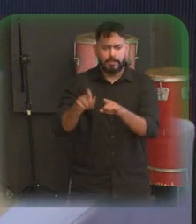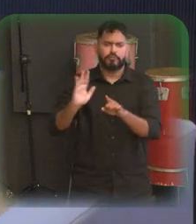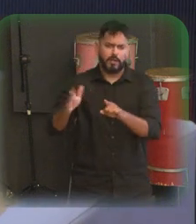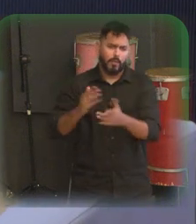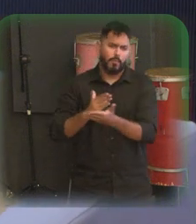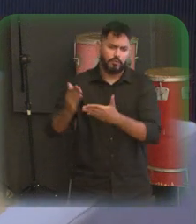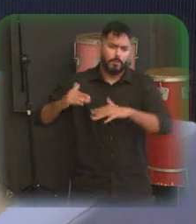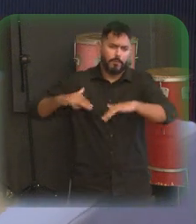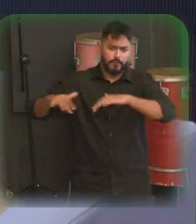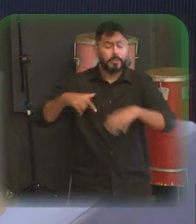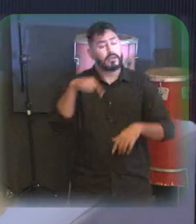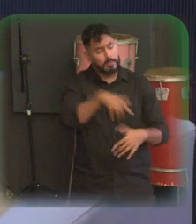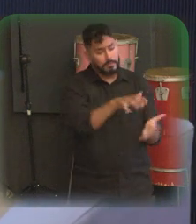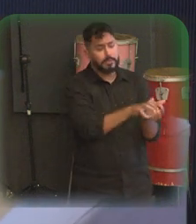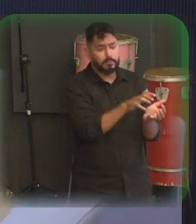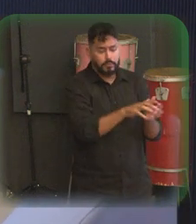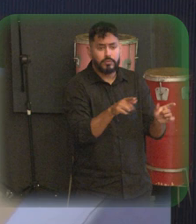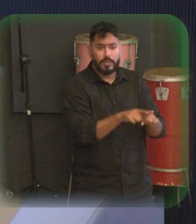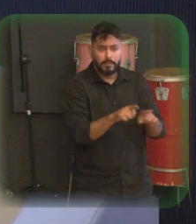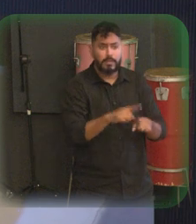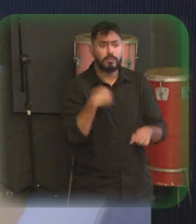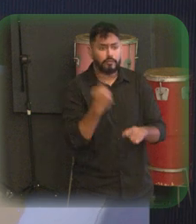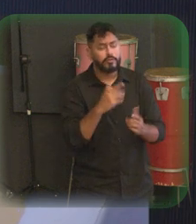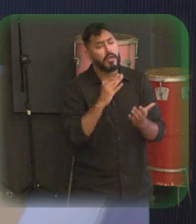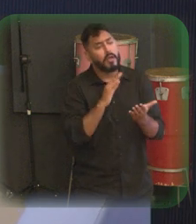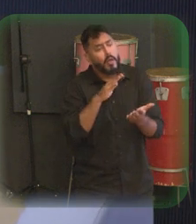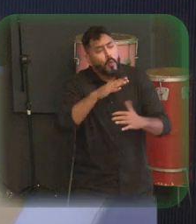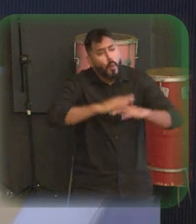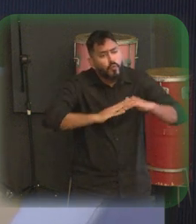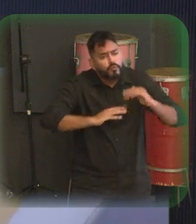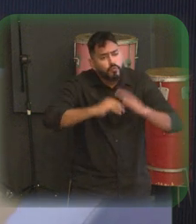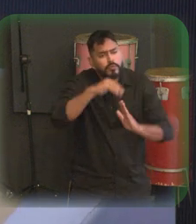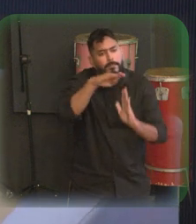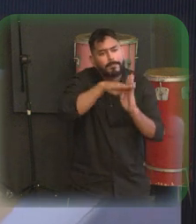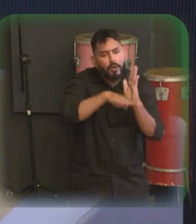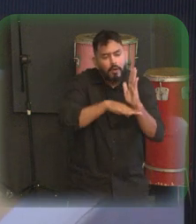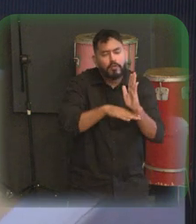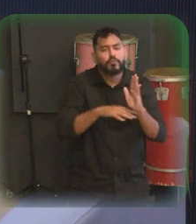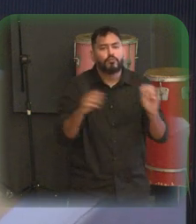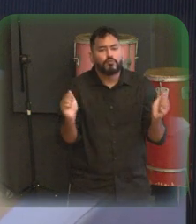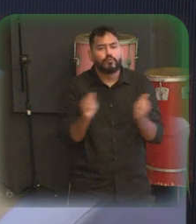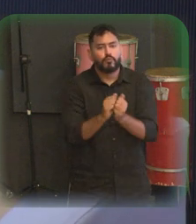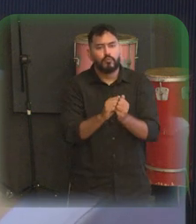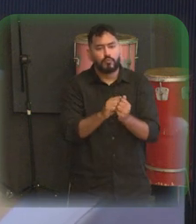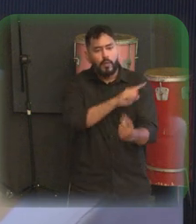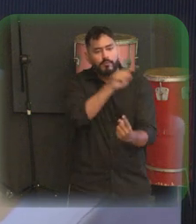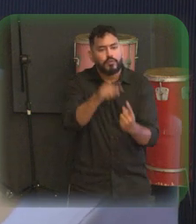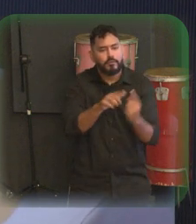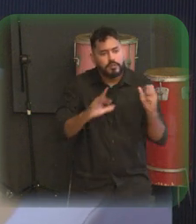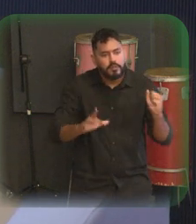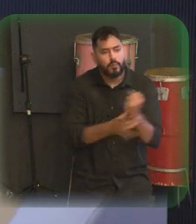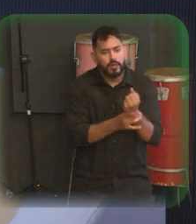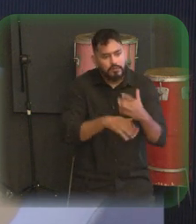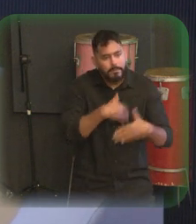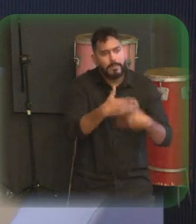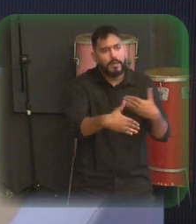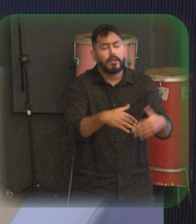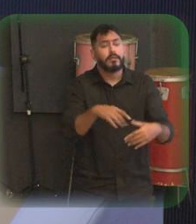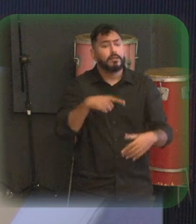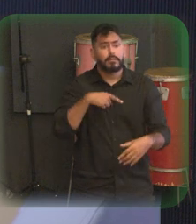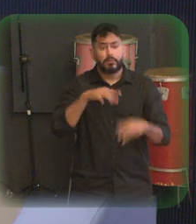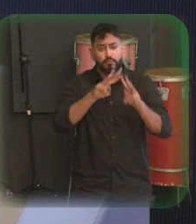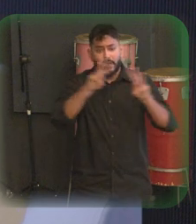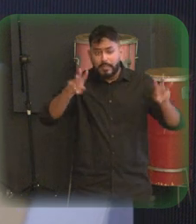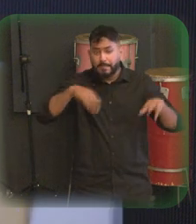como a gente está construindo o Juntos pela Segurança, que só pelo site já tem mais de 5 mil pessoas que expressaram a sua